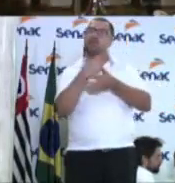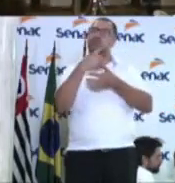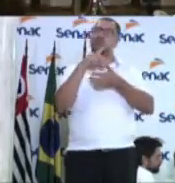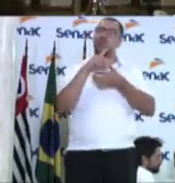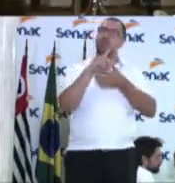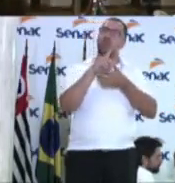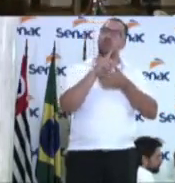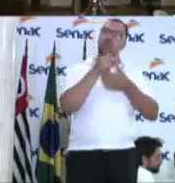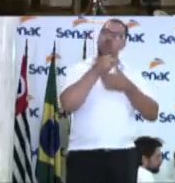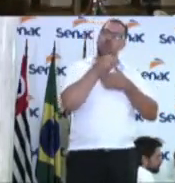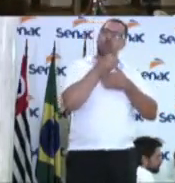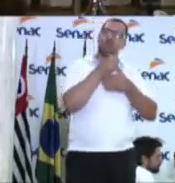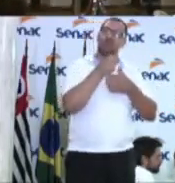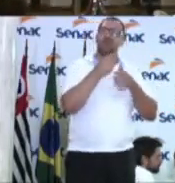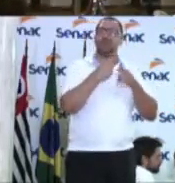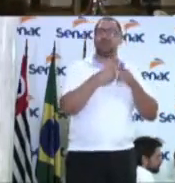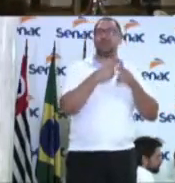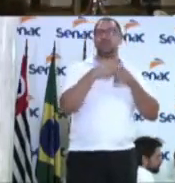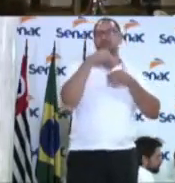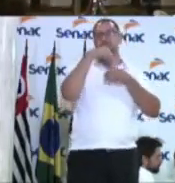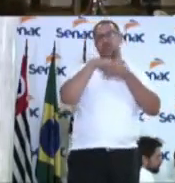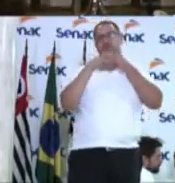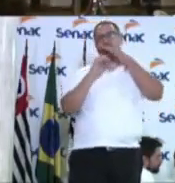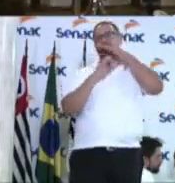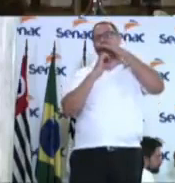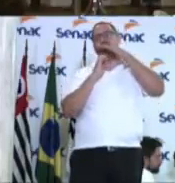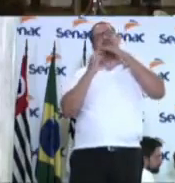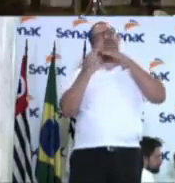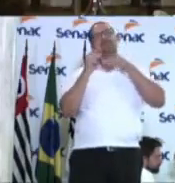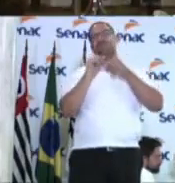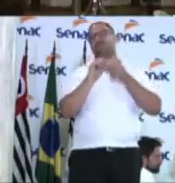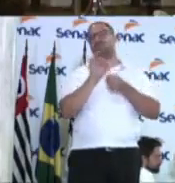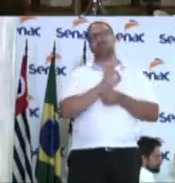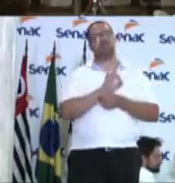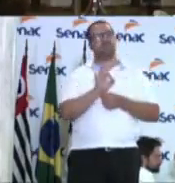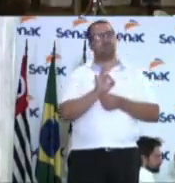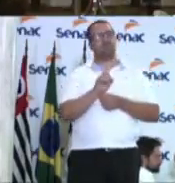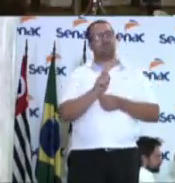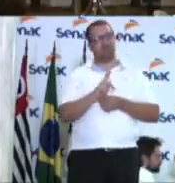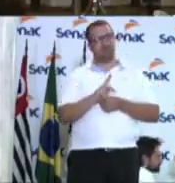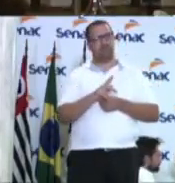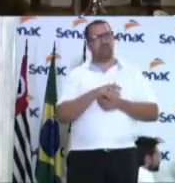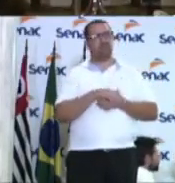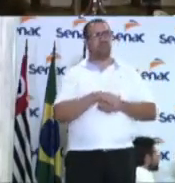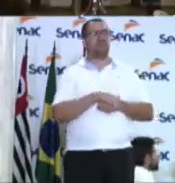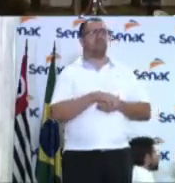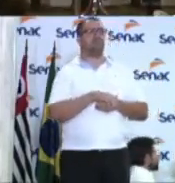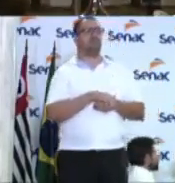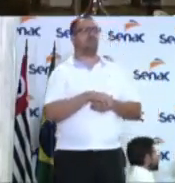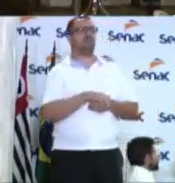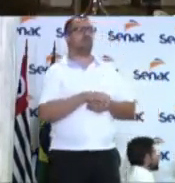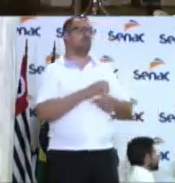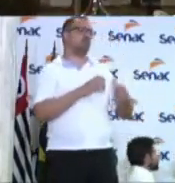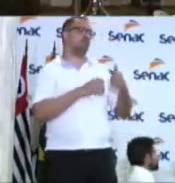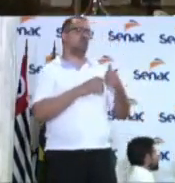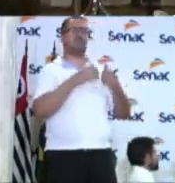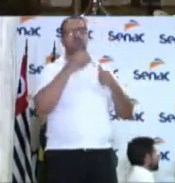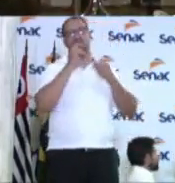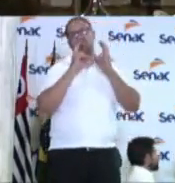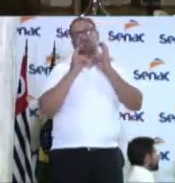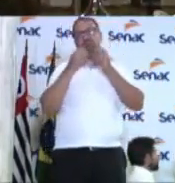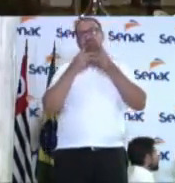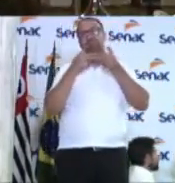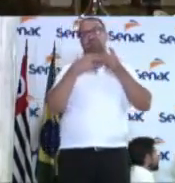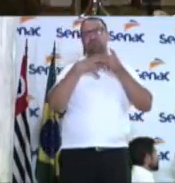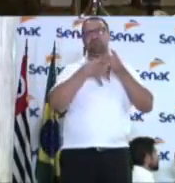mudar dentro da empresa ou não dizer isso. Mas eu vejo sobre esses assuntos polêmicos, eu acho que é